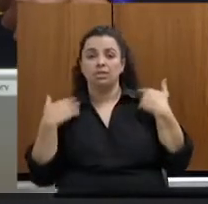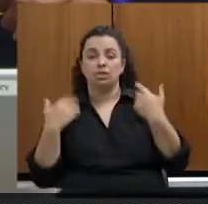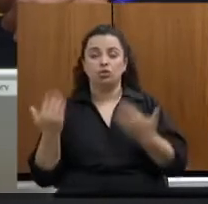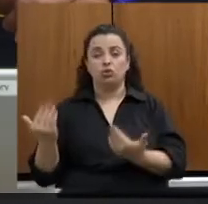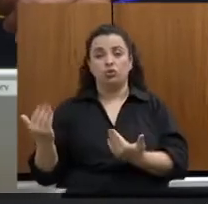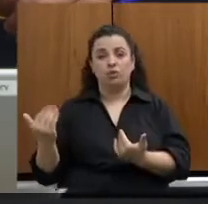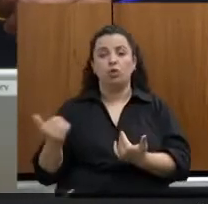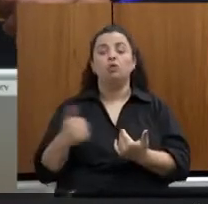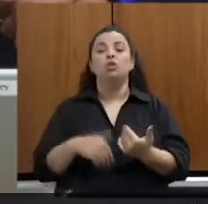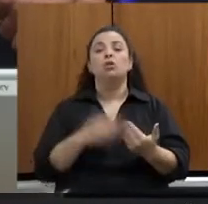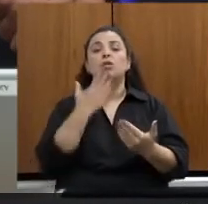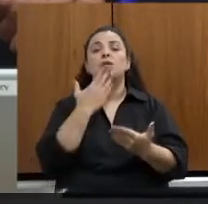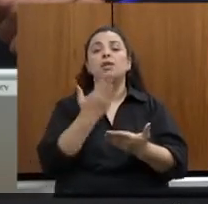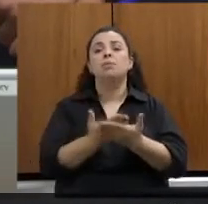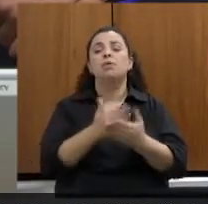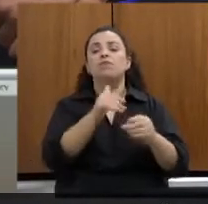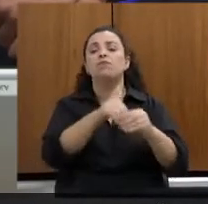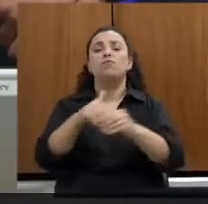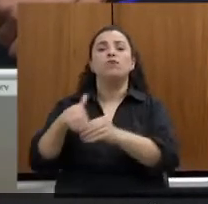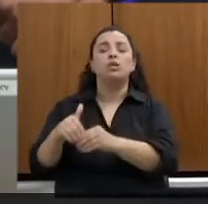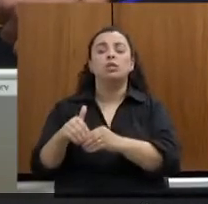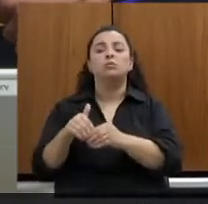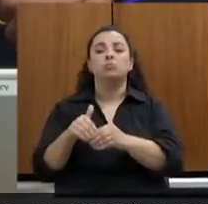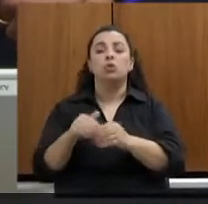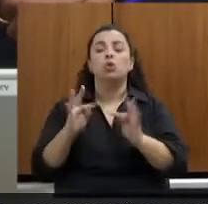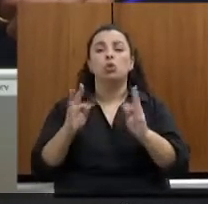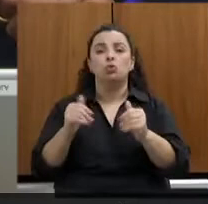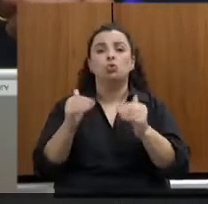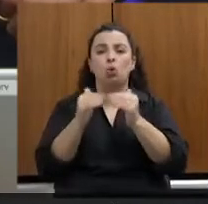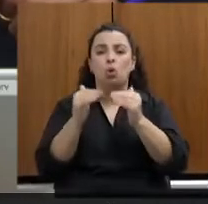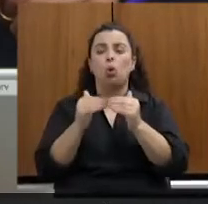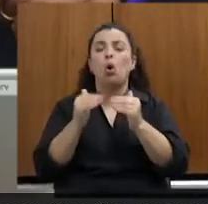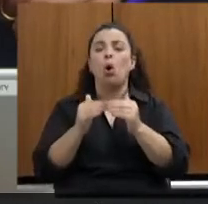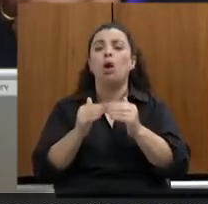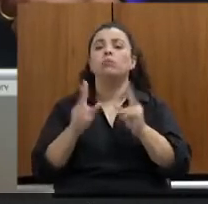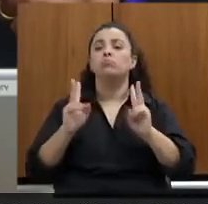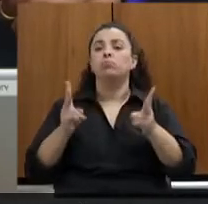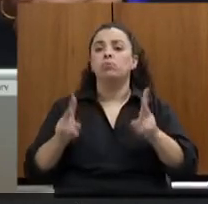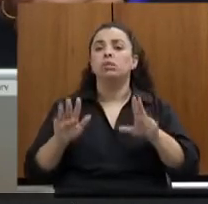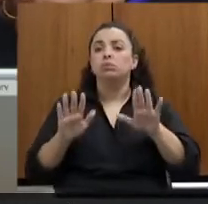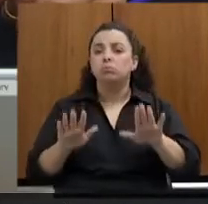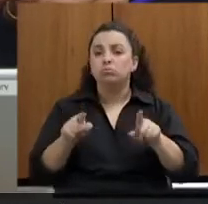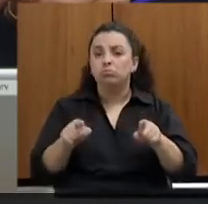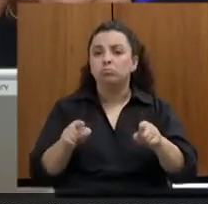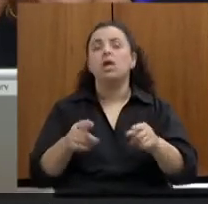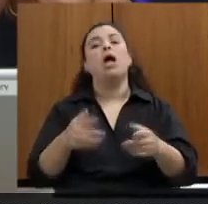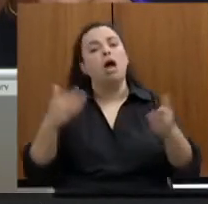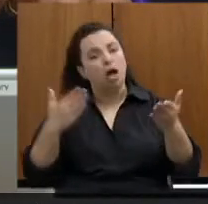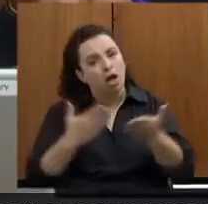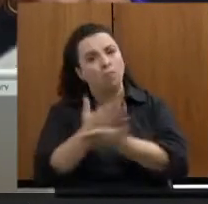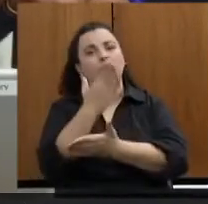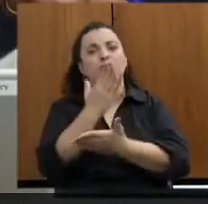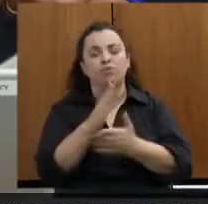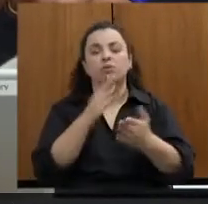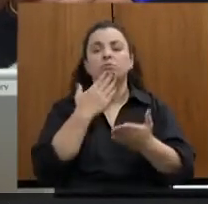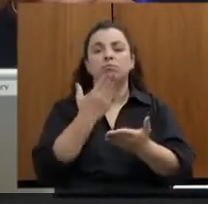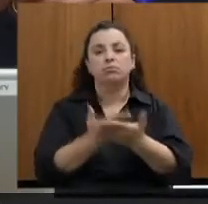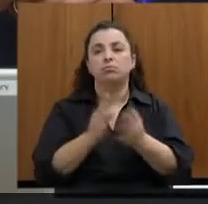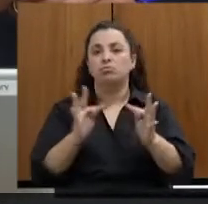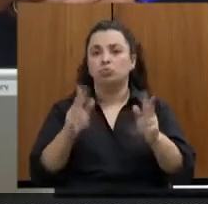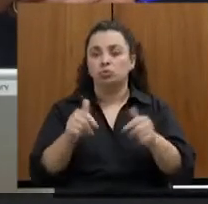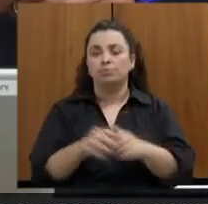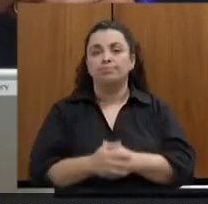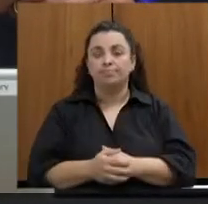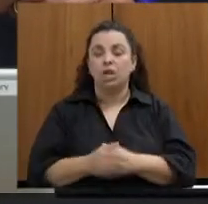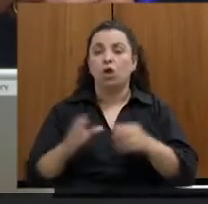Juventude, em votação os requerimentos. Os deputados que aprovam permaneçam como estão. Aprovados os requerimentos.